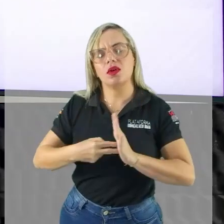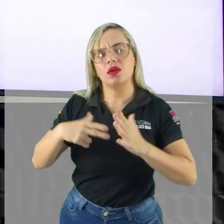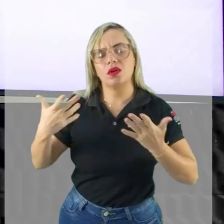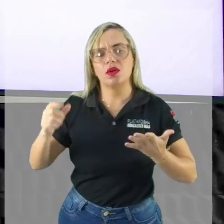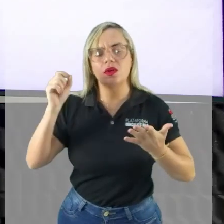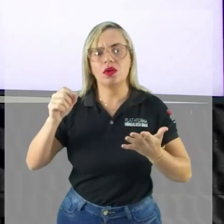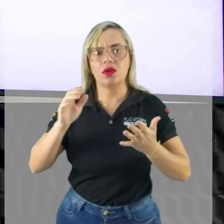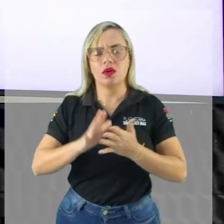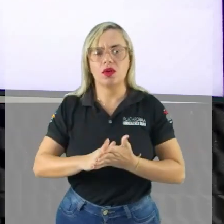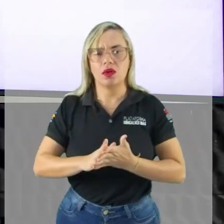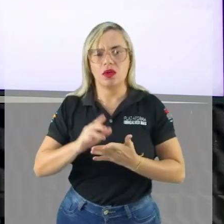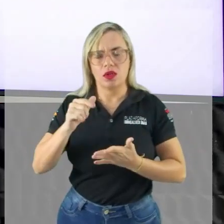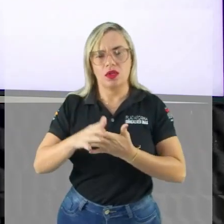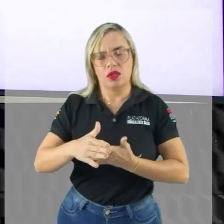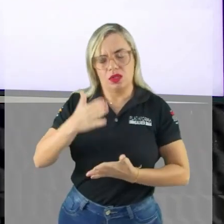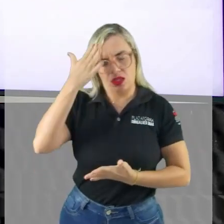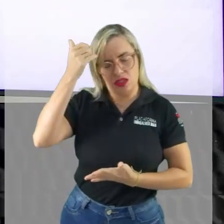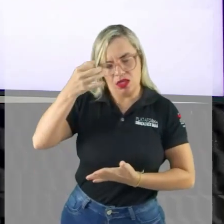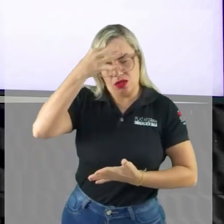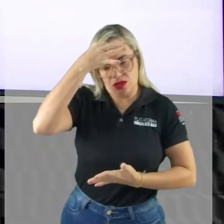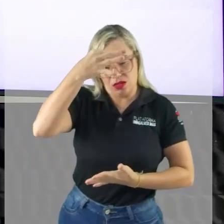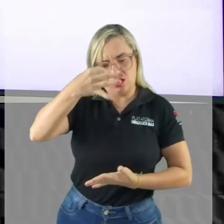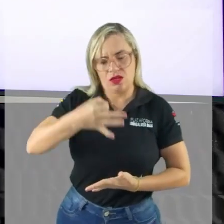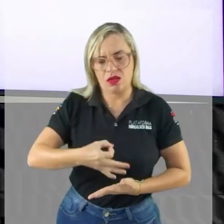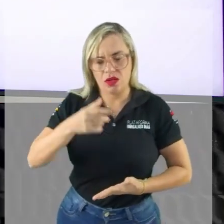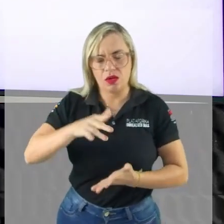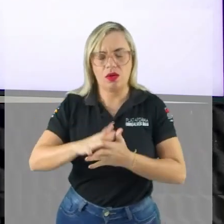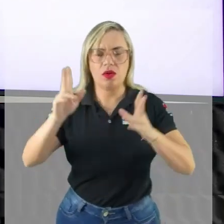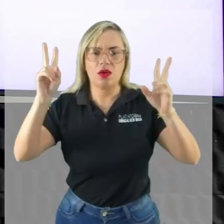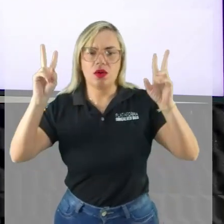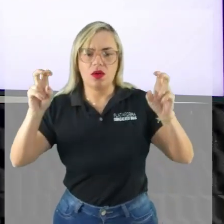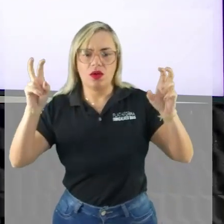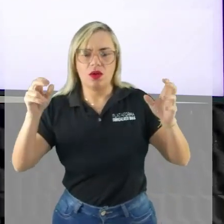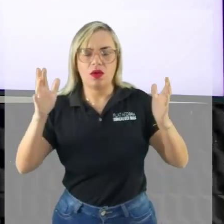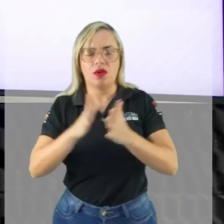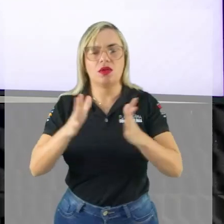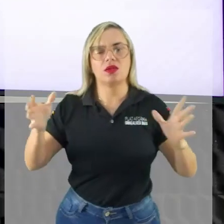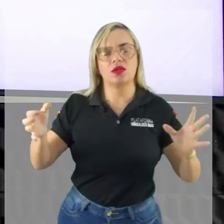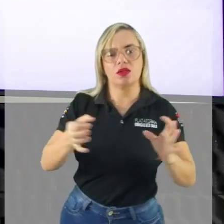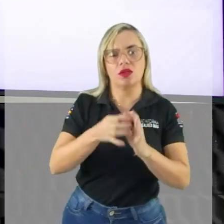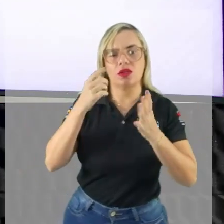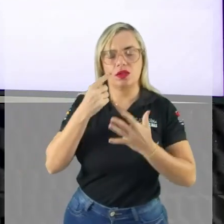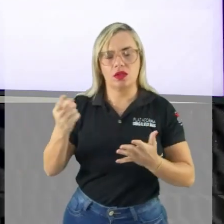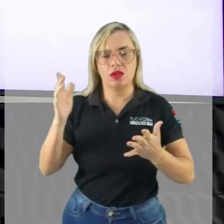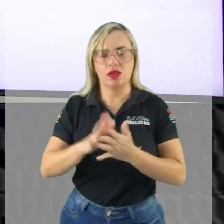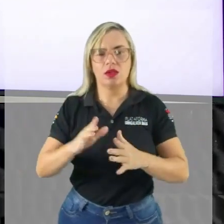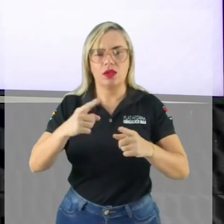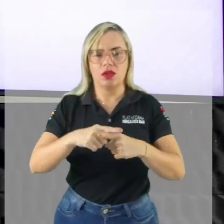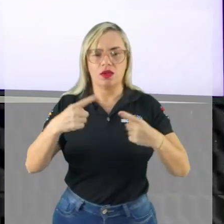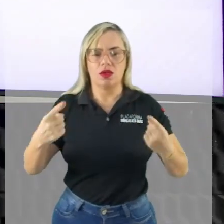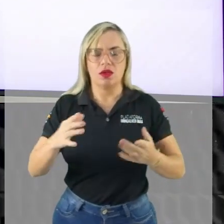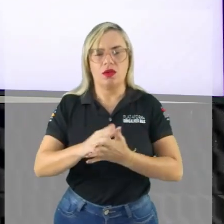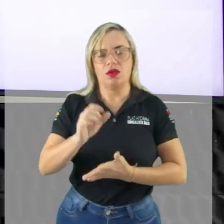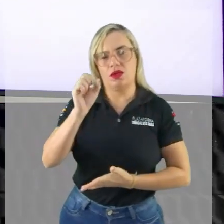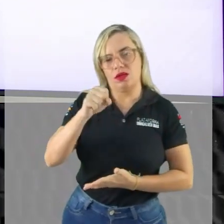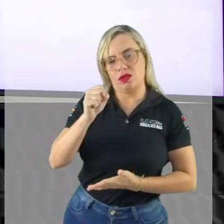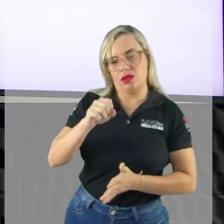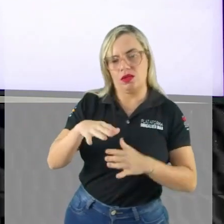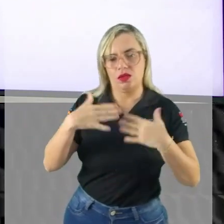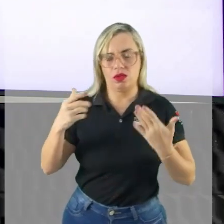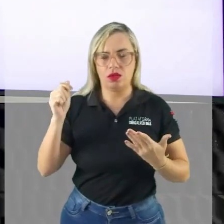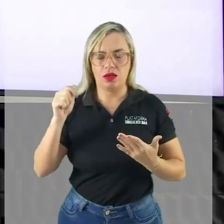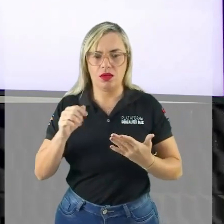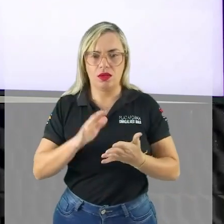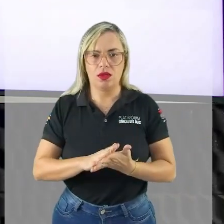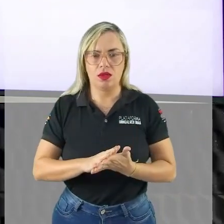ele seja uma autoridade naquele assunto. Geralmente ele é uma autoridade assim. Mas será que ele é